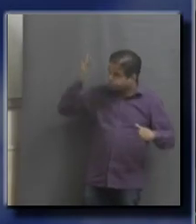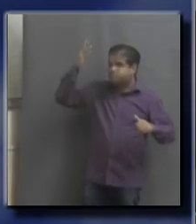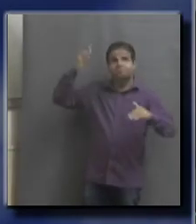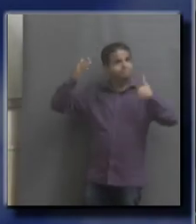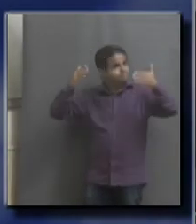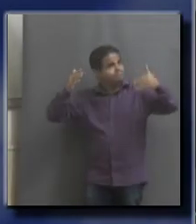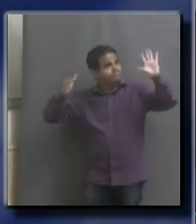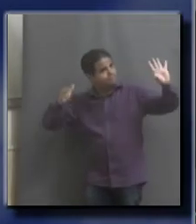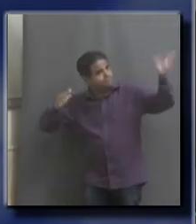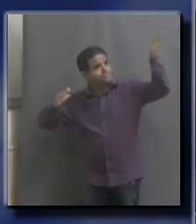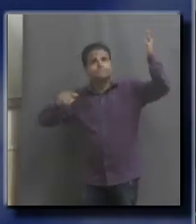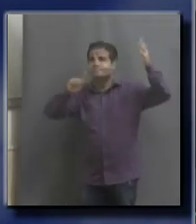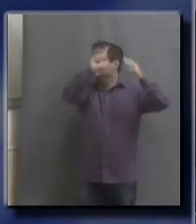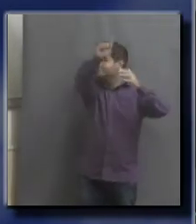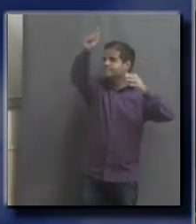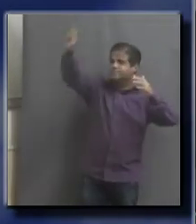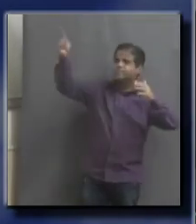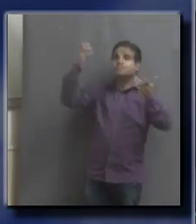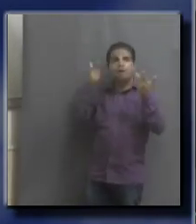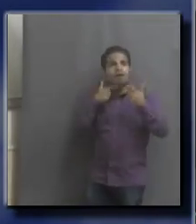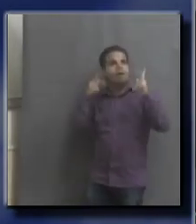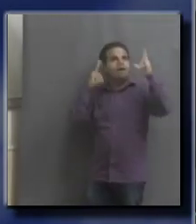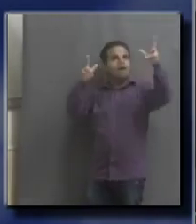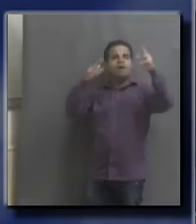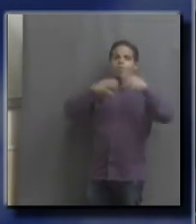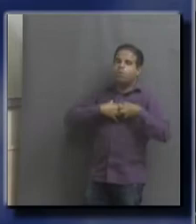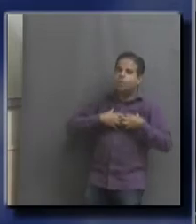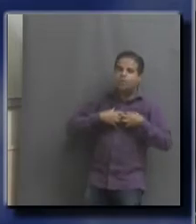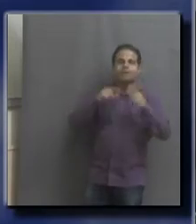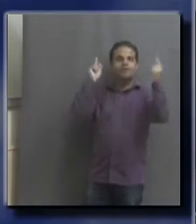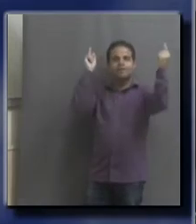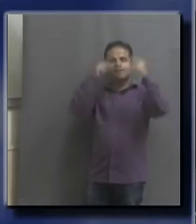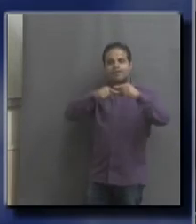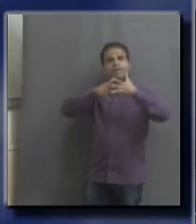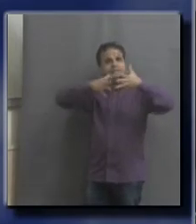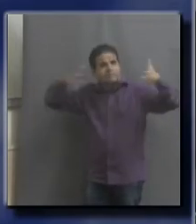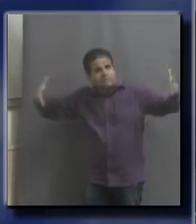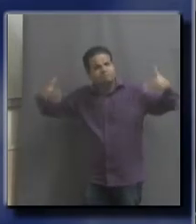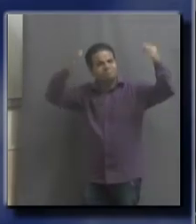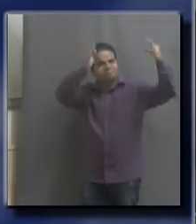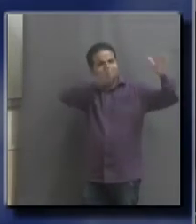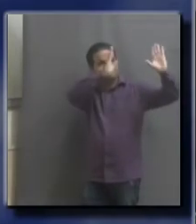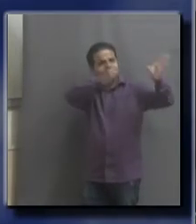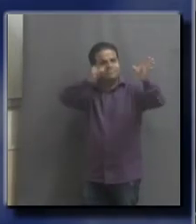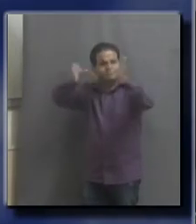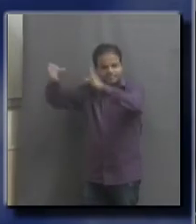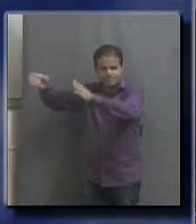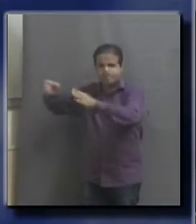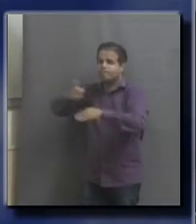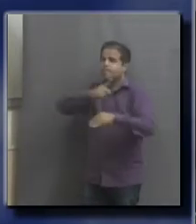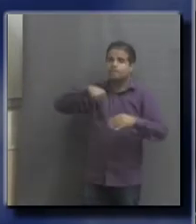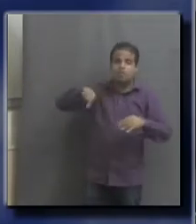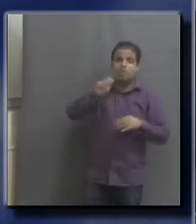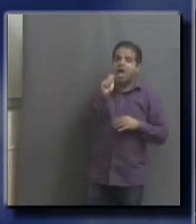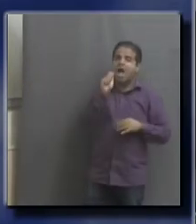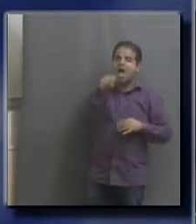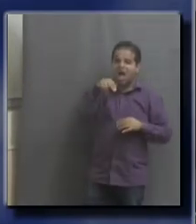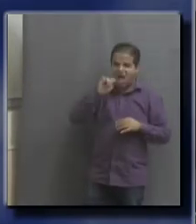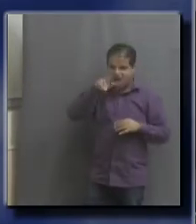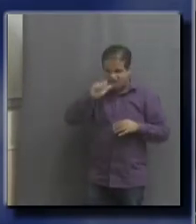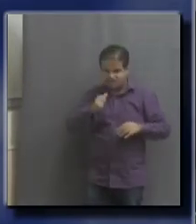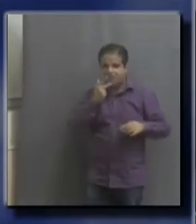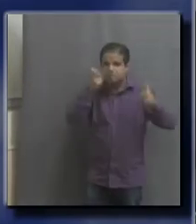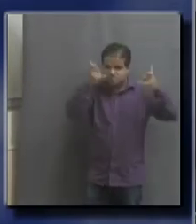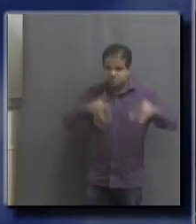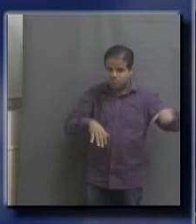e está acontecendo da forma como nós pretendíamos, quer dizer, uma forma ampla e democrática. Então, a Ângela citou que nós